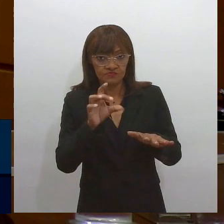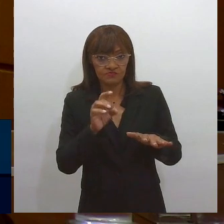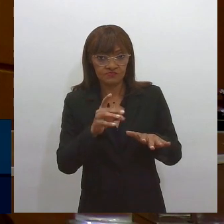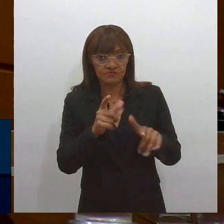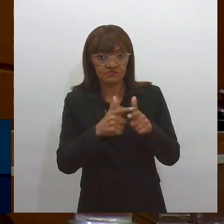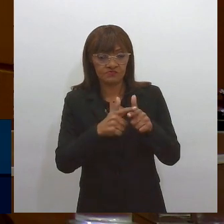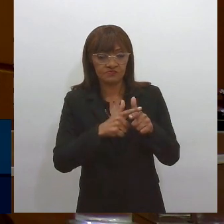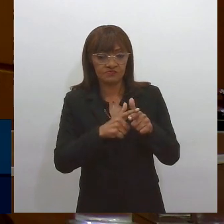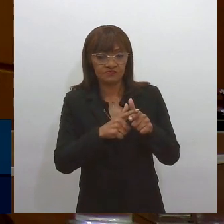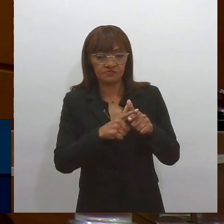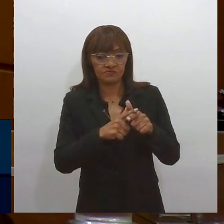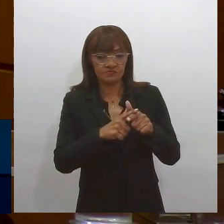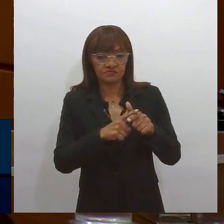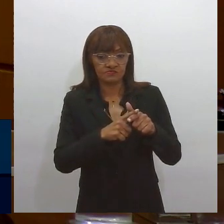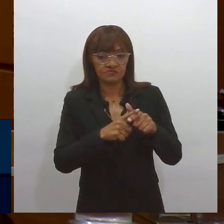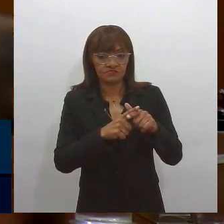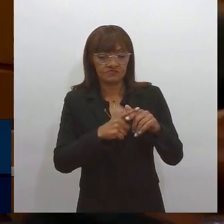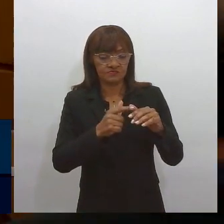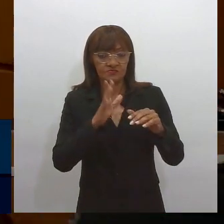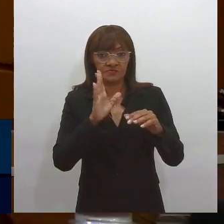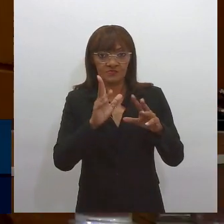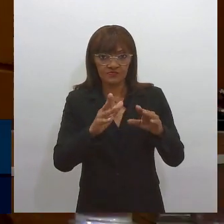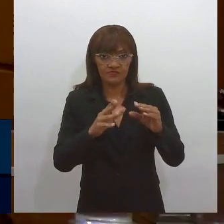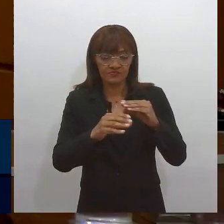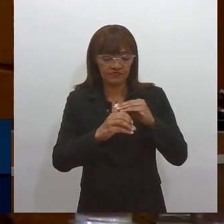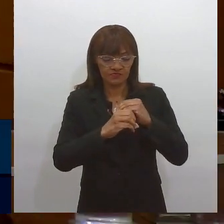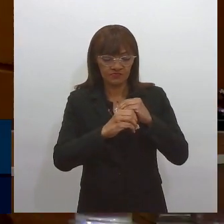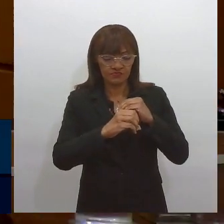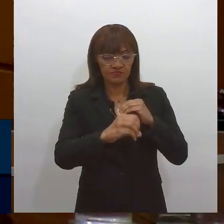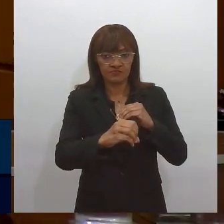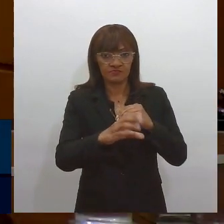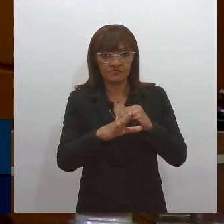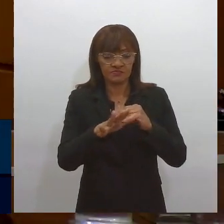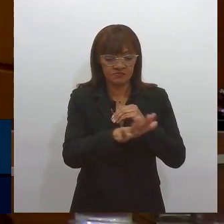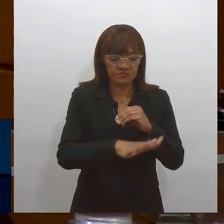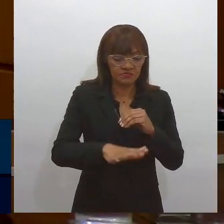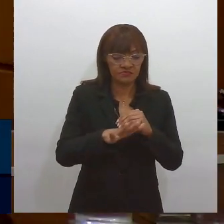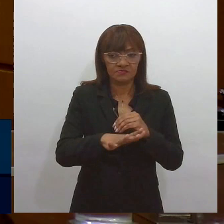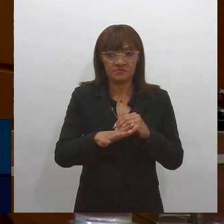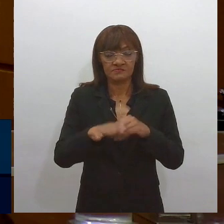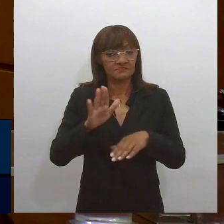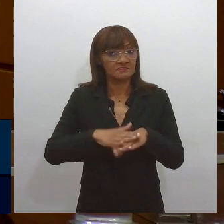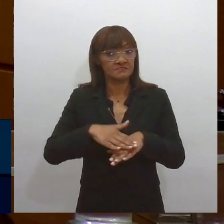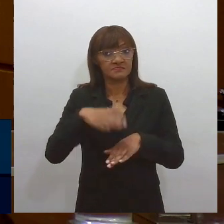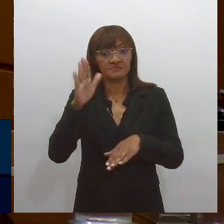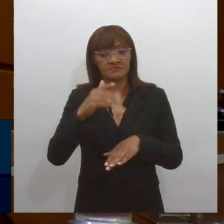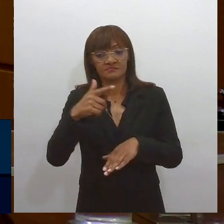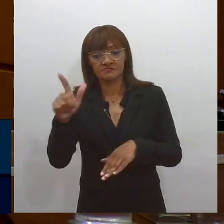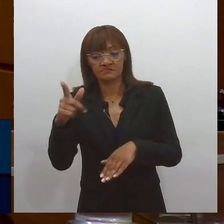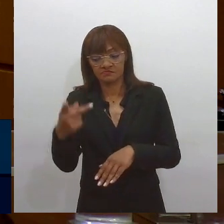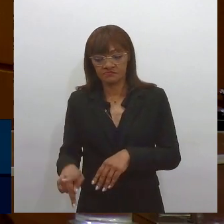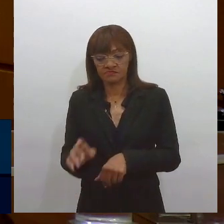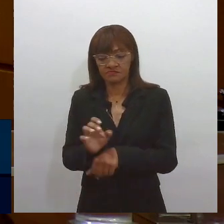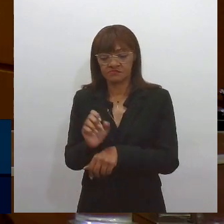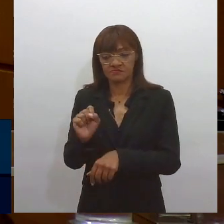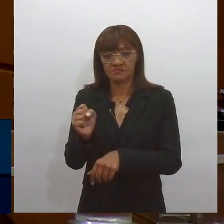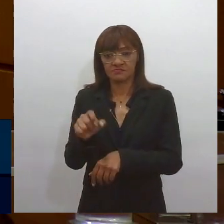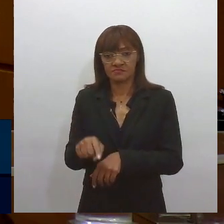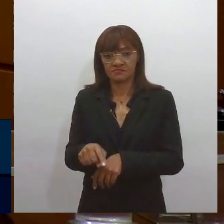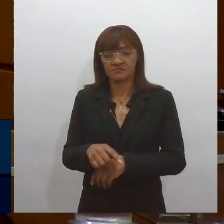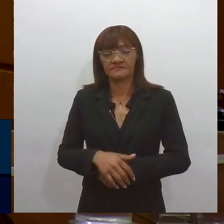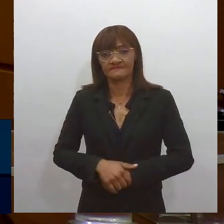maior que toda a malha Rodoviária Federal do Estado de Sergipe então é realmente uma